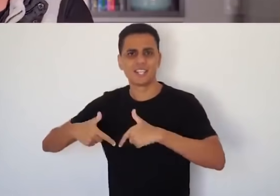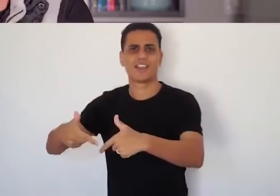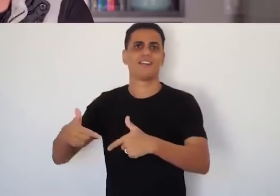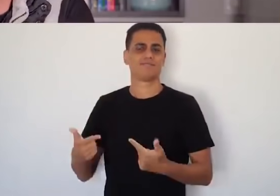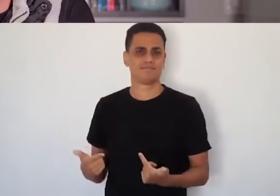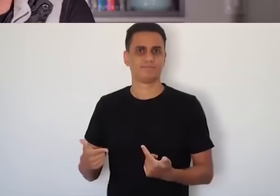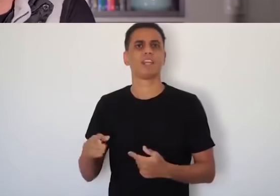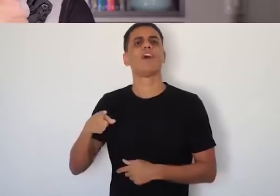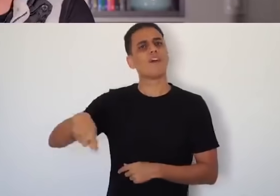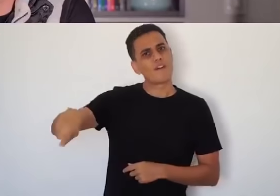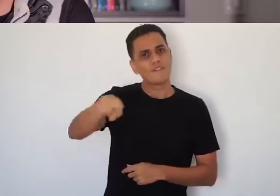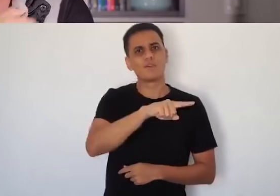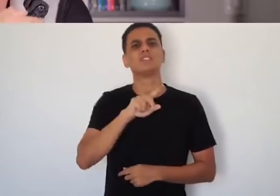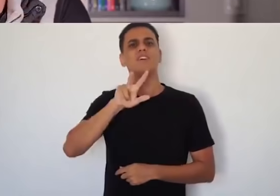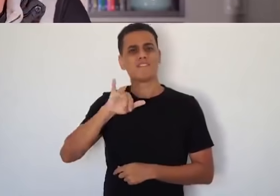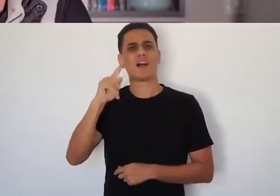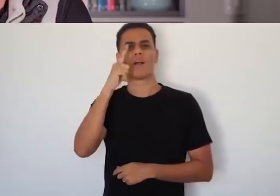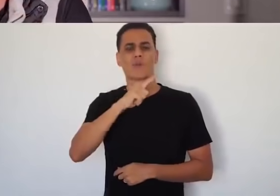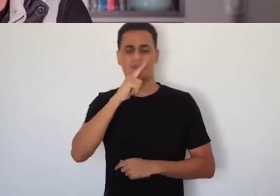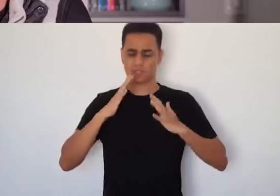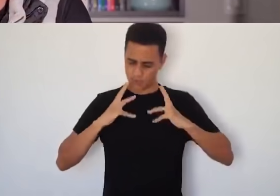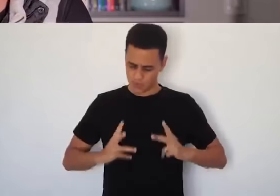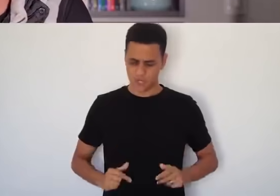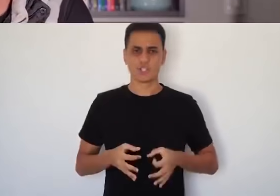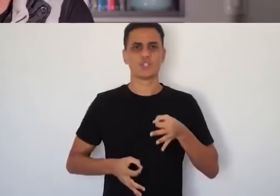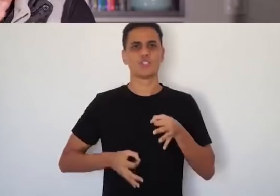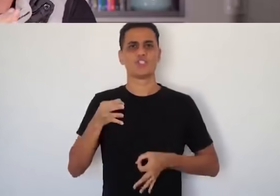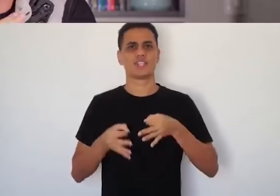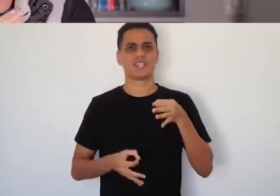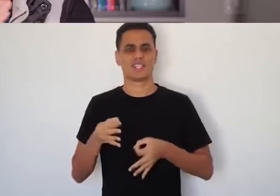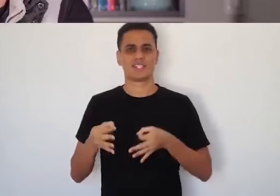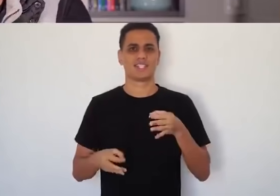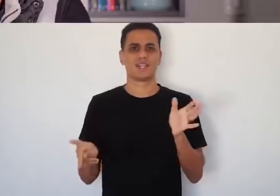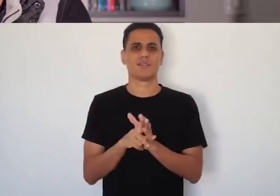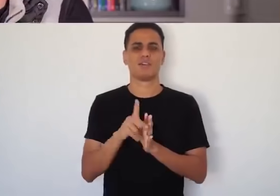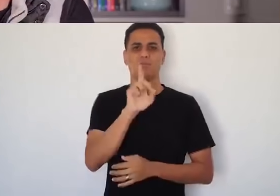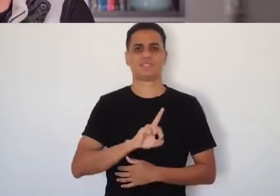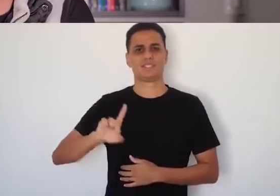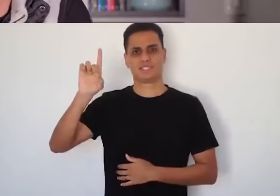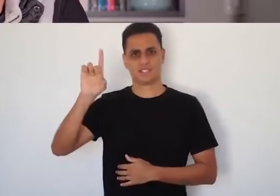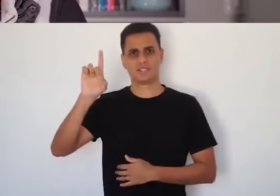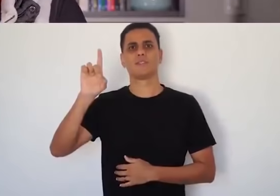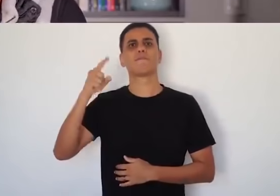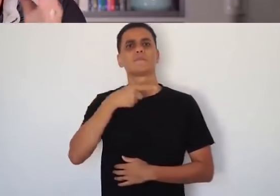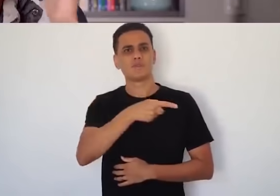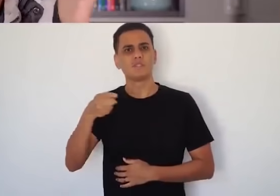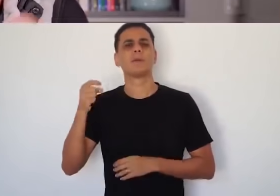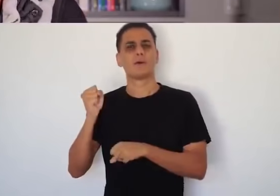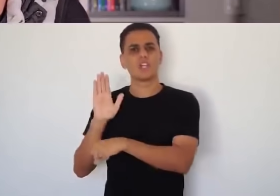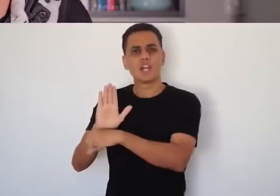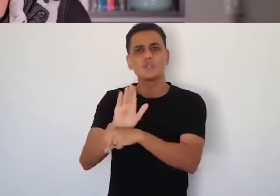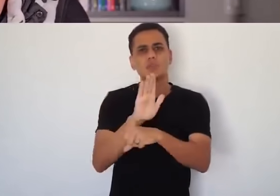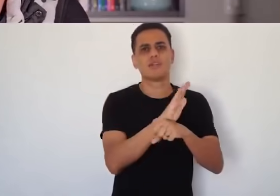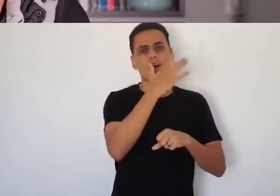nos torna justos diante de Deus. E nós entramos neste caminho de fé para praticarmos as boas obras coerentes